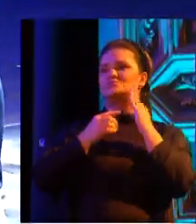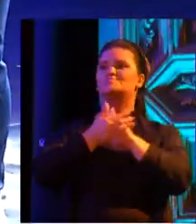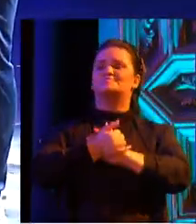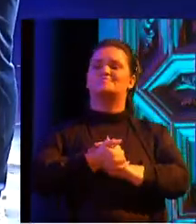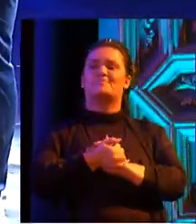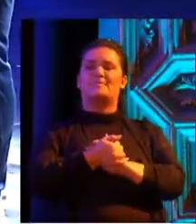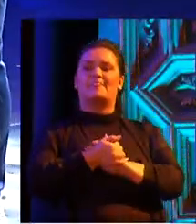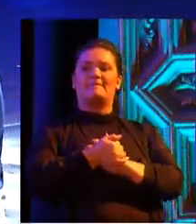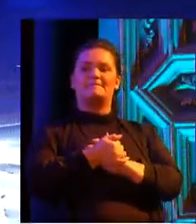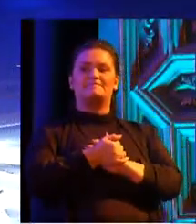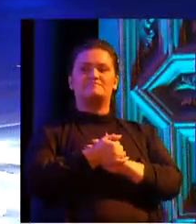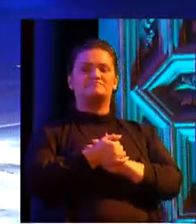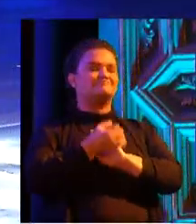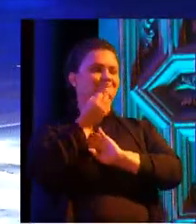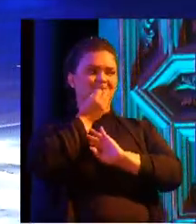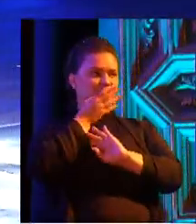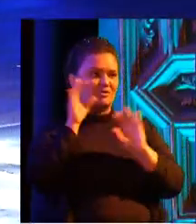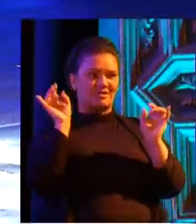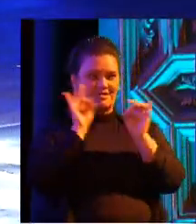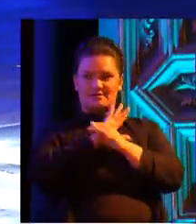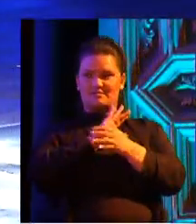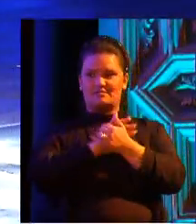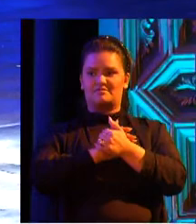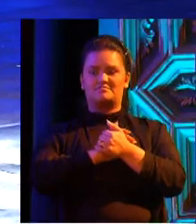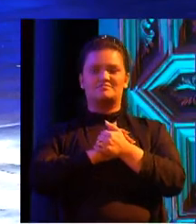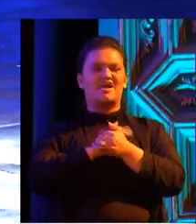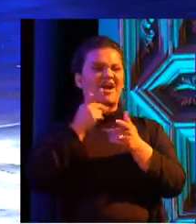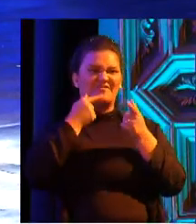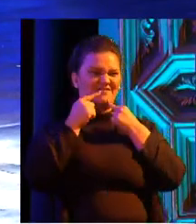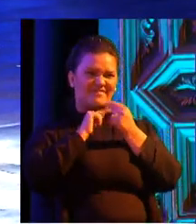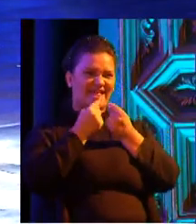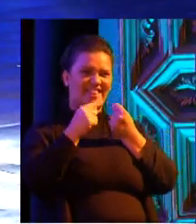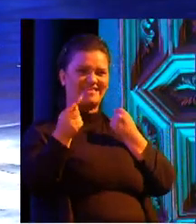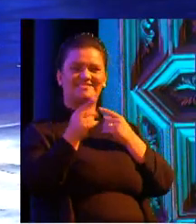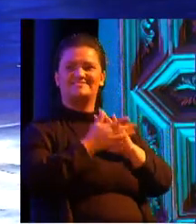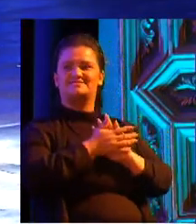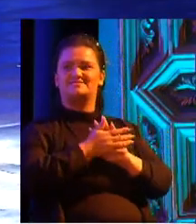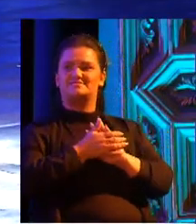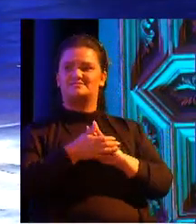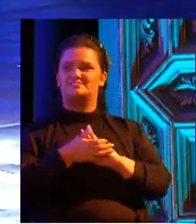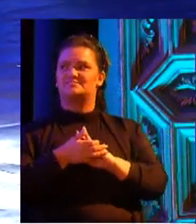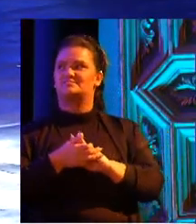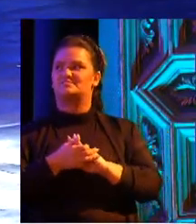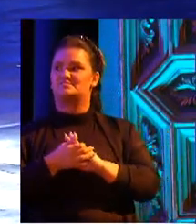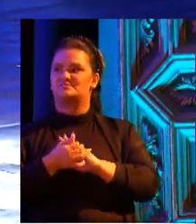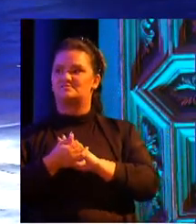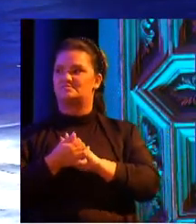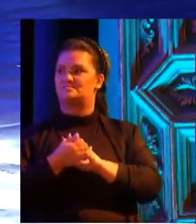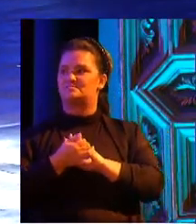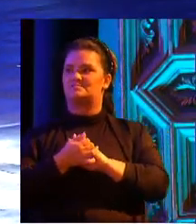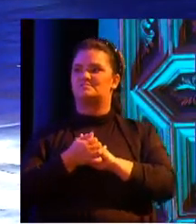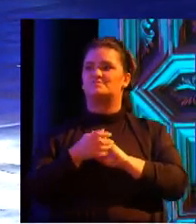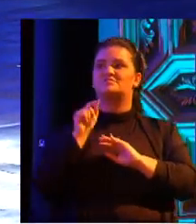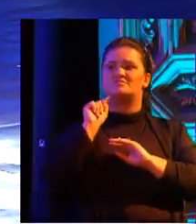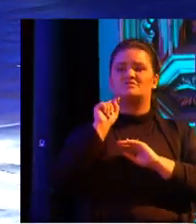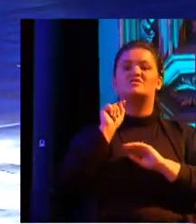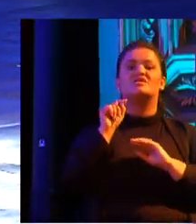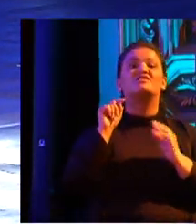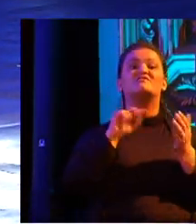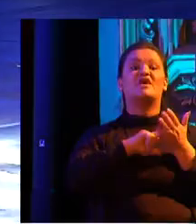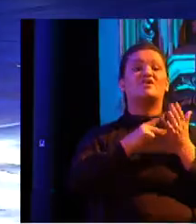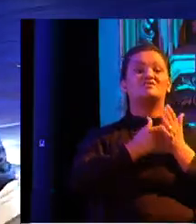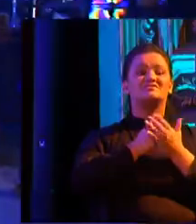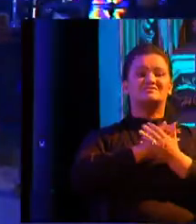mundo. E pronto, senão eu vou falar demais. Vamos ver aqui, então, vamos, né? Vamos ver nossos... o que, é que vai acontecer agora comigo. Vamos ver o